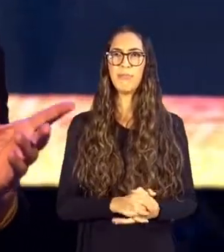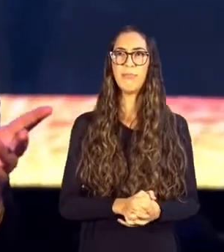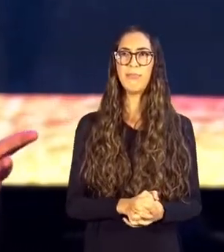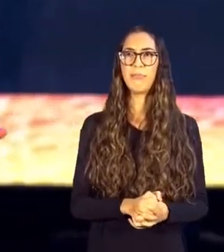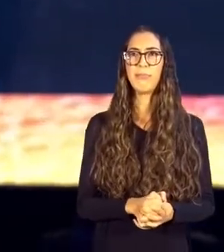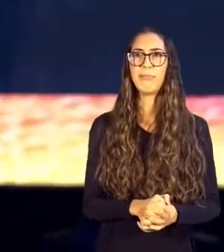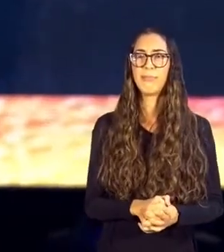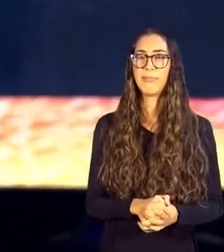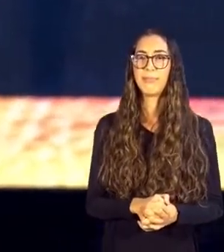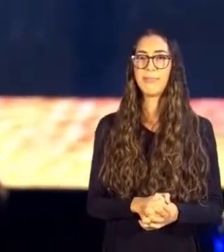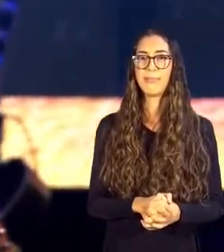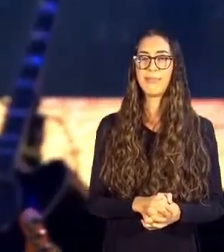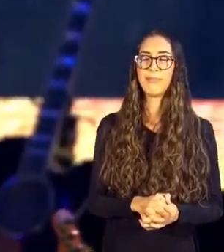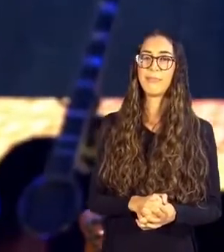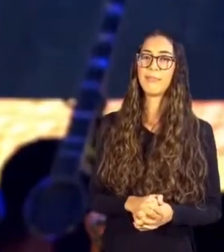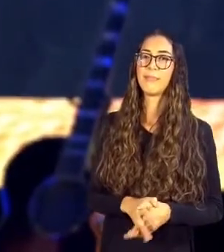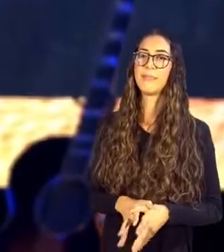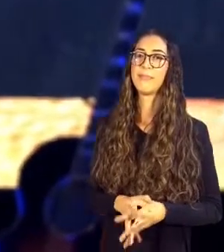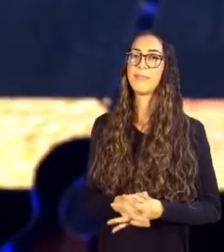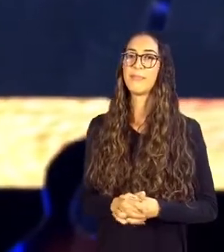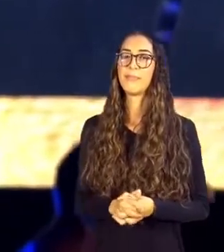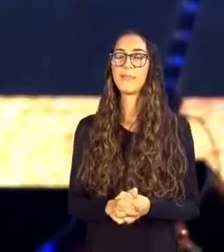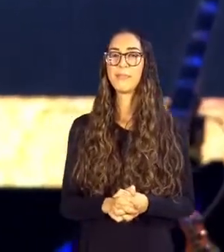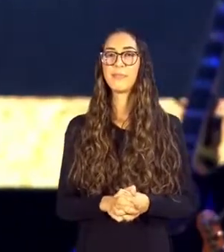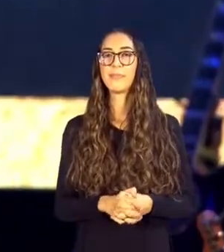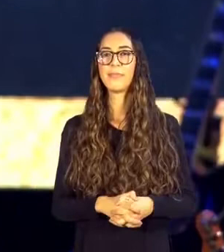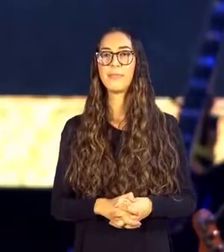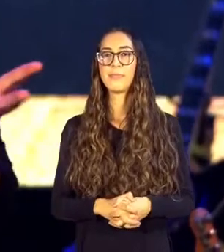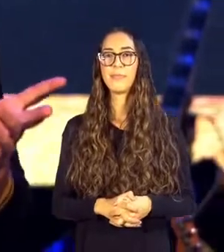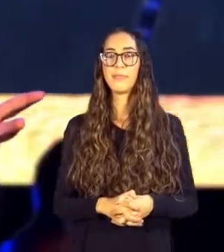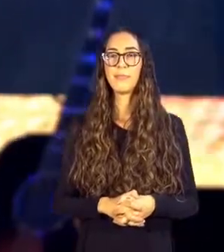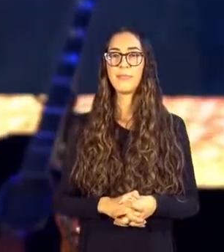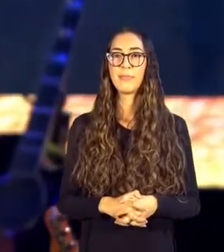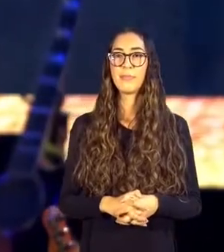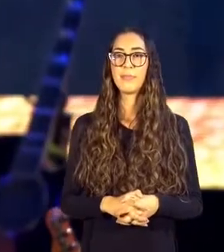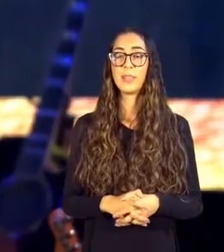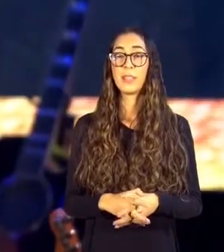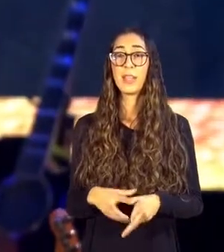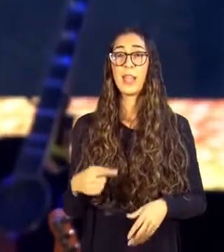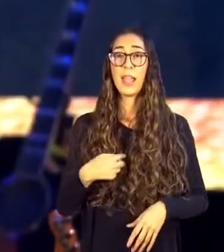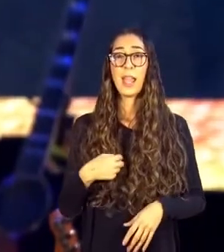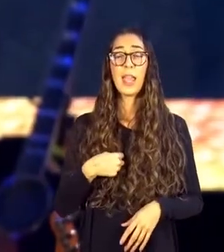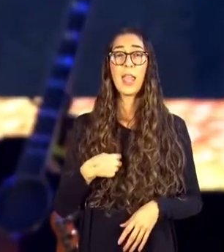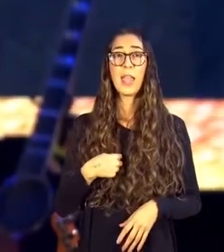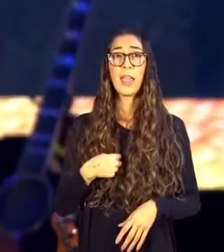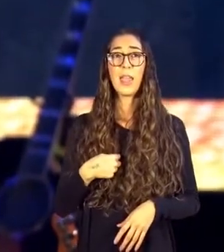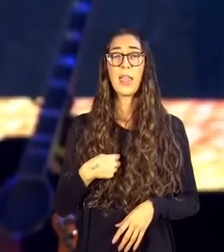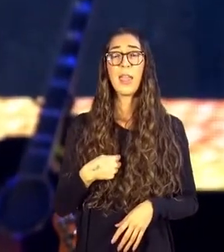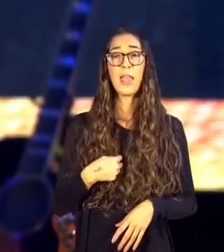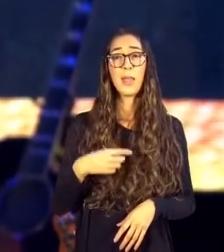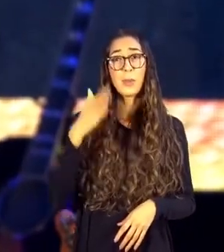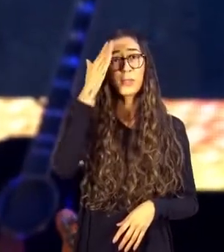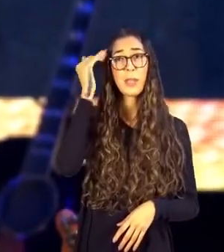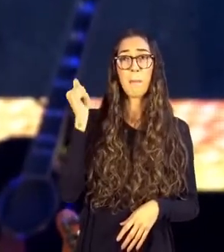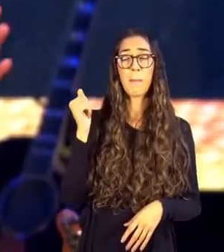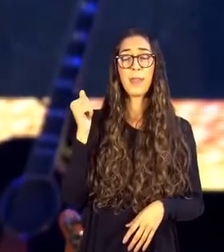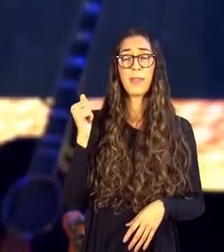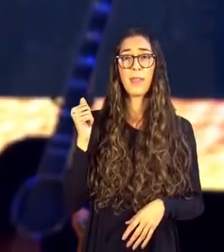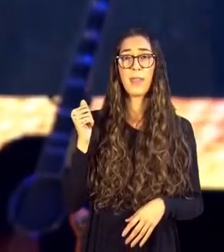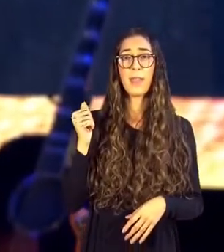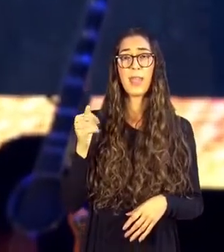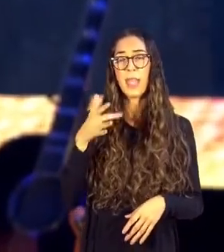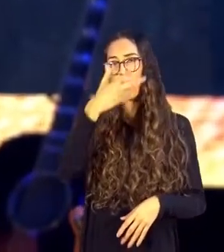louco de falar mal de mim para minha mãe. Se falar, mas eu sabia que as pessoas diziam, olha, a gente não aceita ele, não. E eu falei,